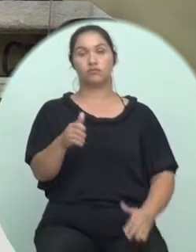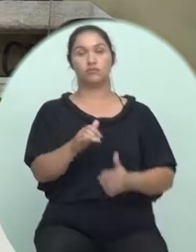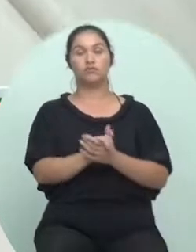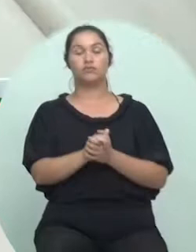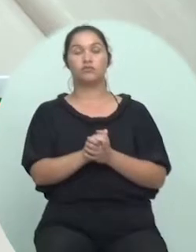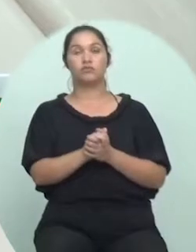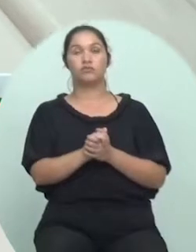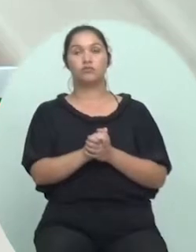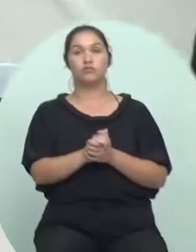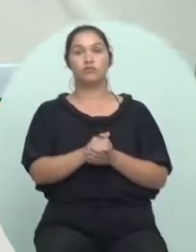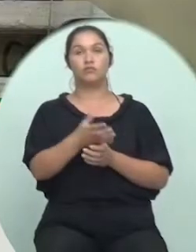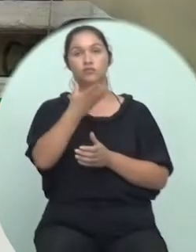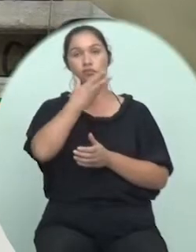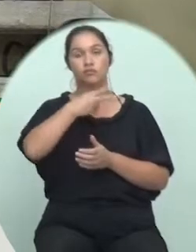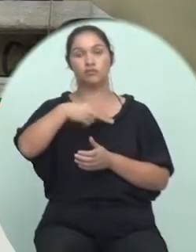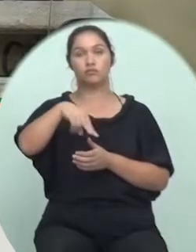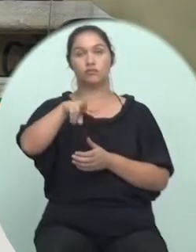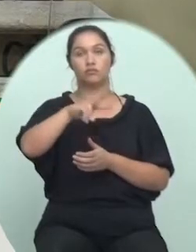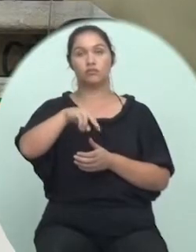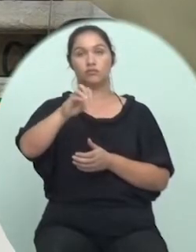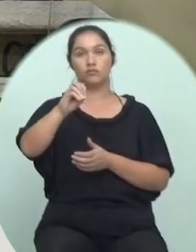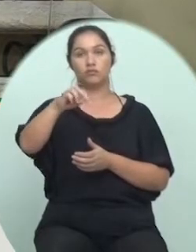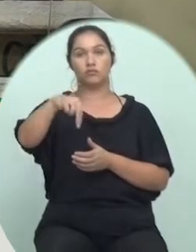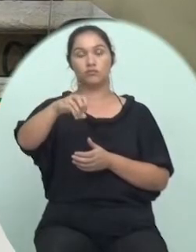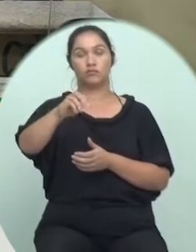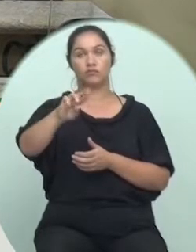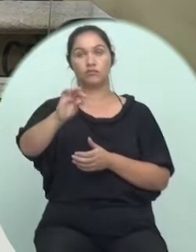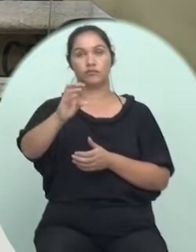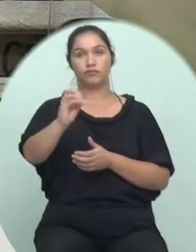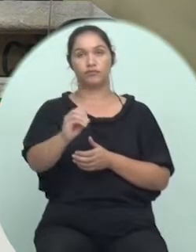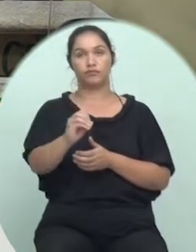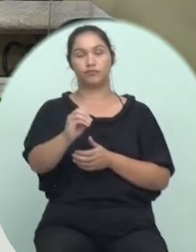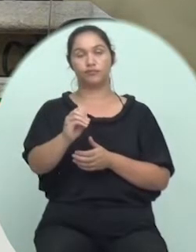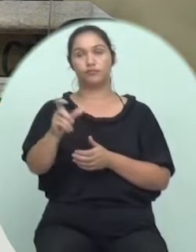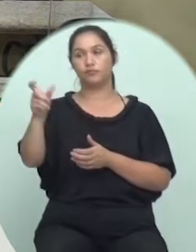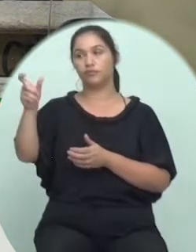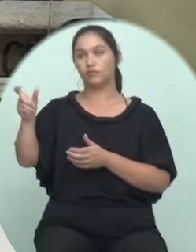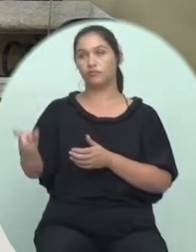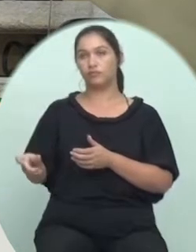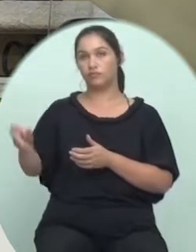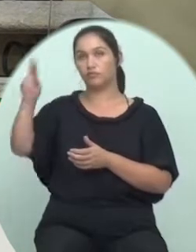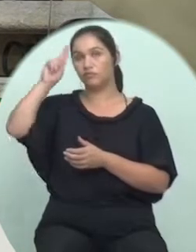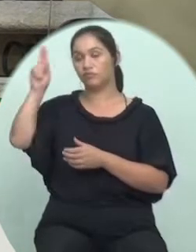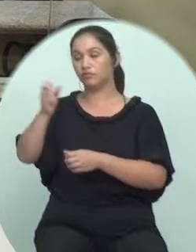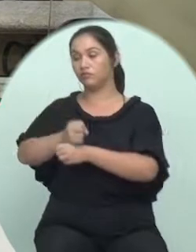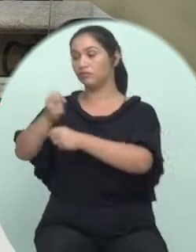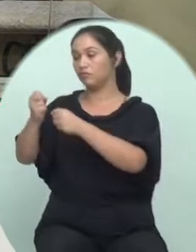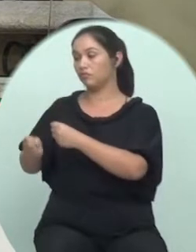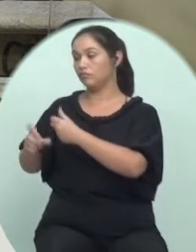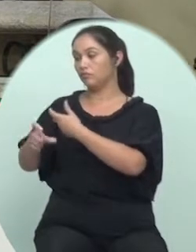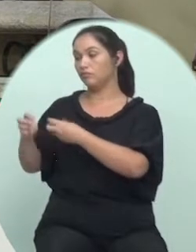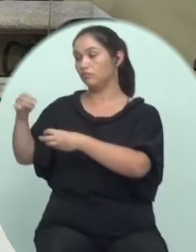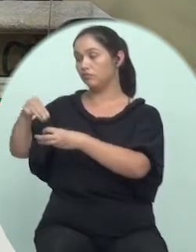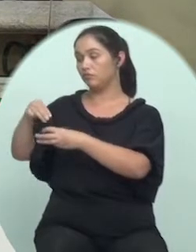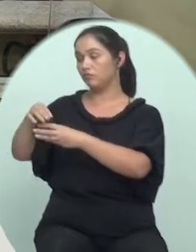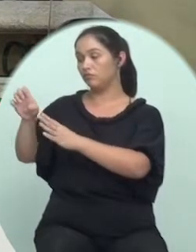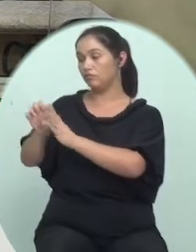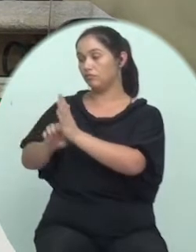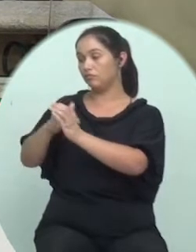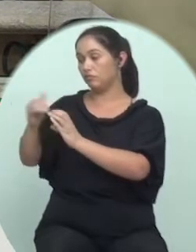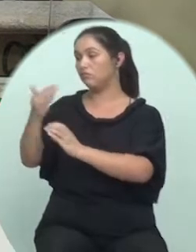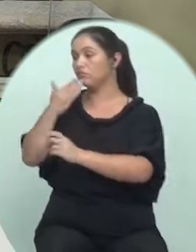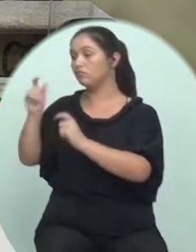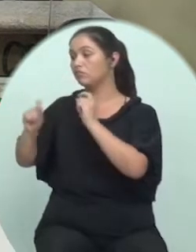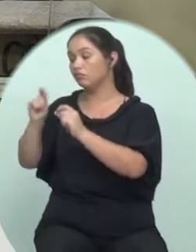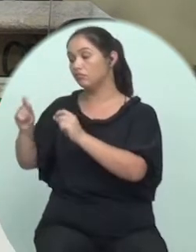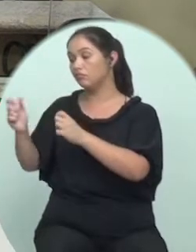011/2019. Autor, vereador Ademir Honorato. Assunto: envio de um expediente ao chefe do Poder Executivo Municipal,